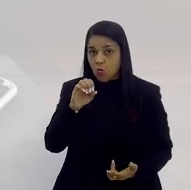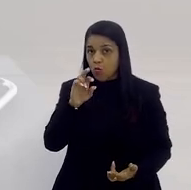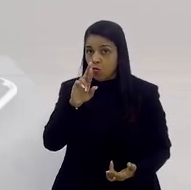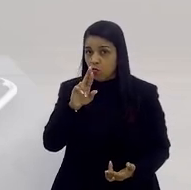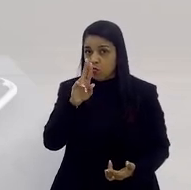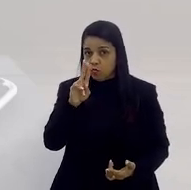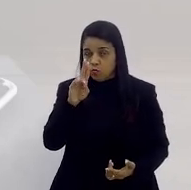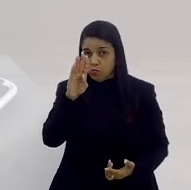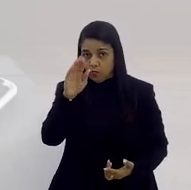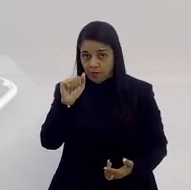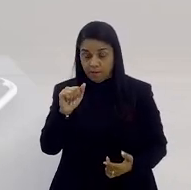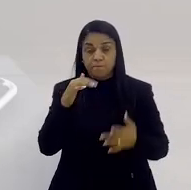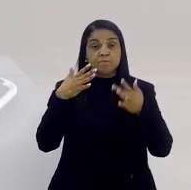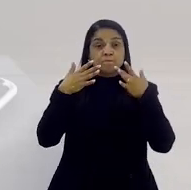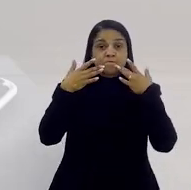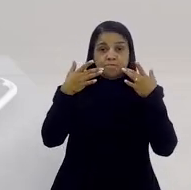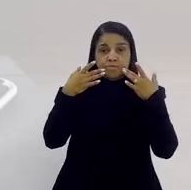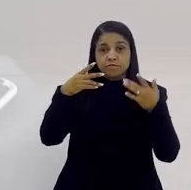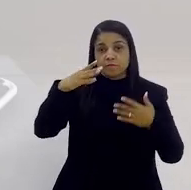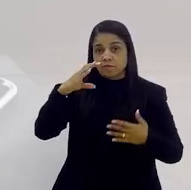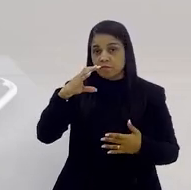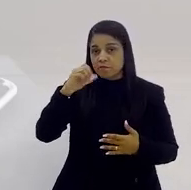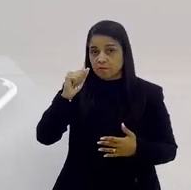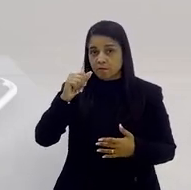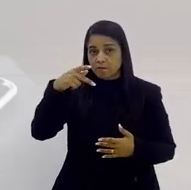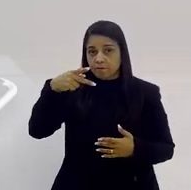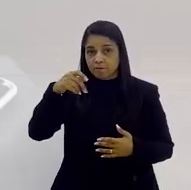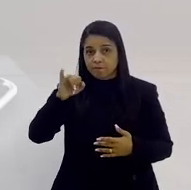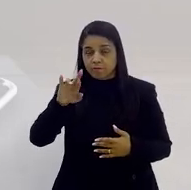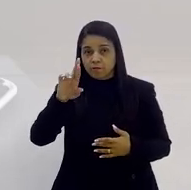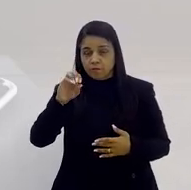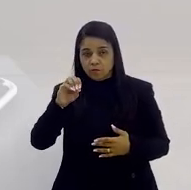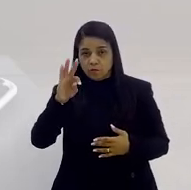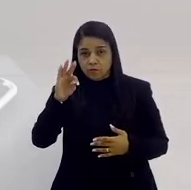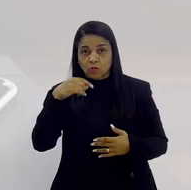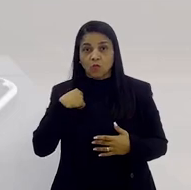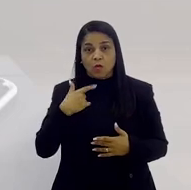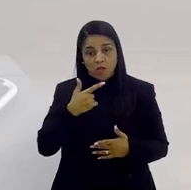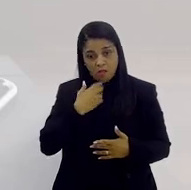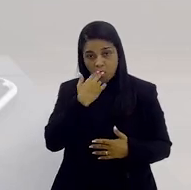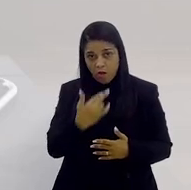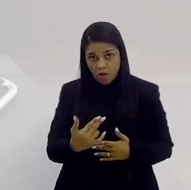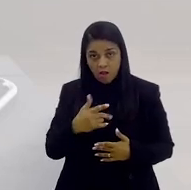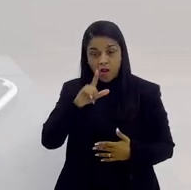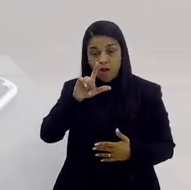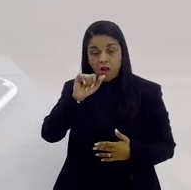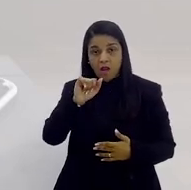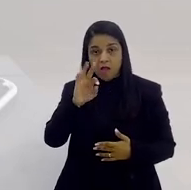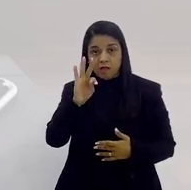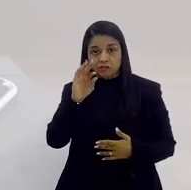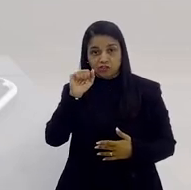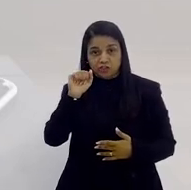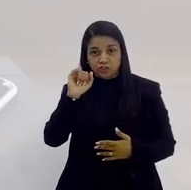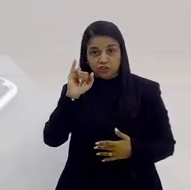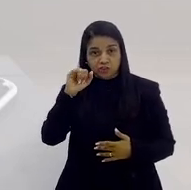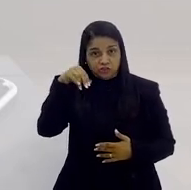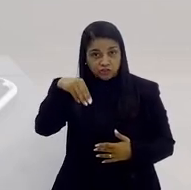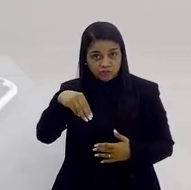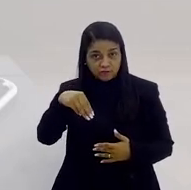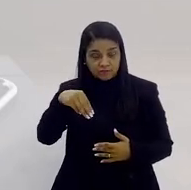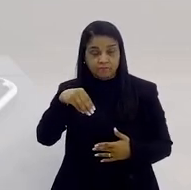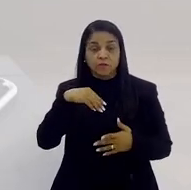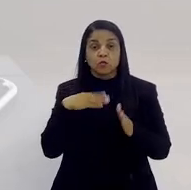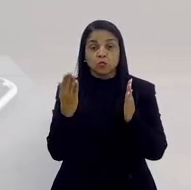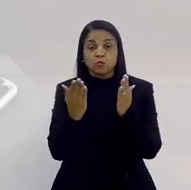e na peça no Capiroto a gente eu falo latim porque na peça essa figura do